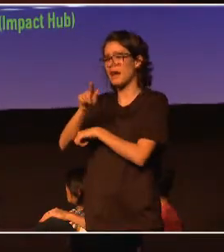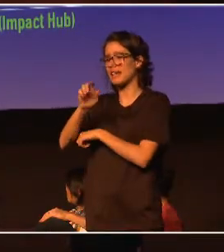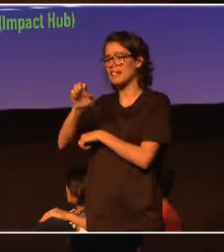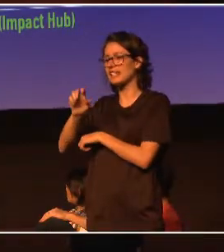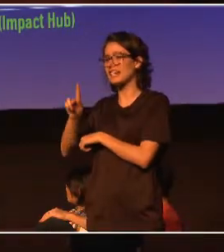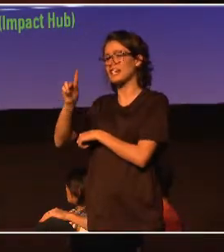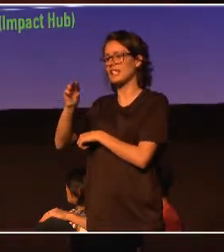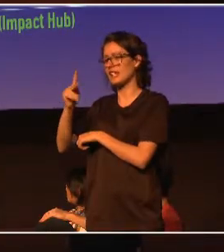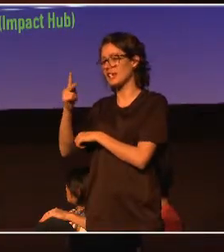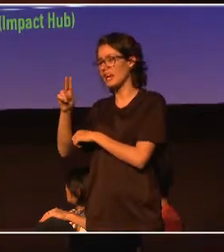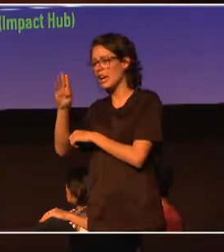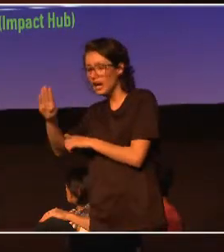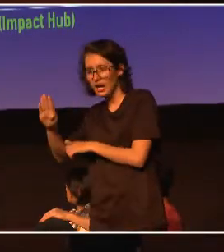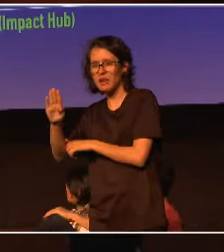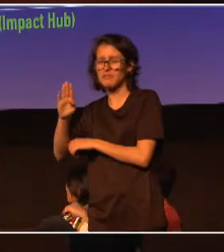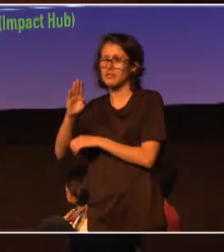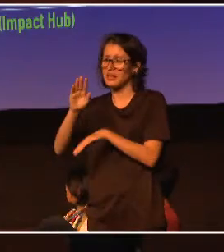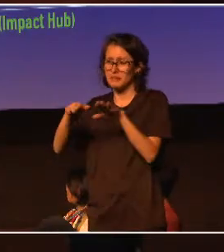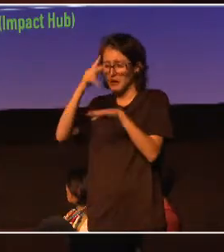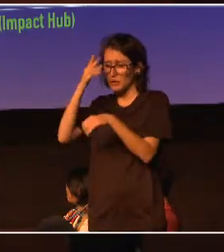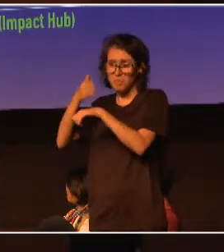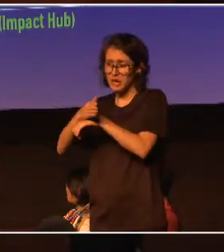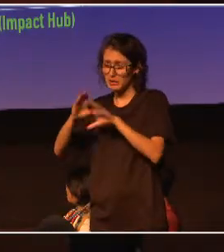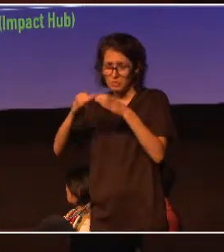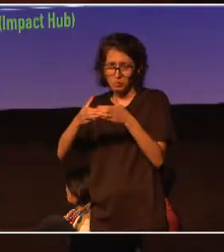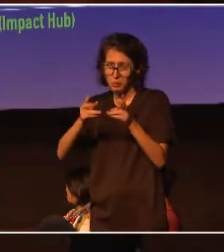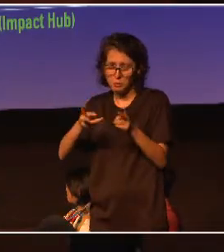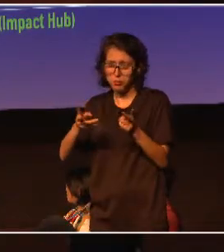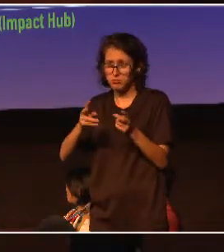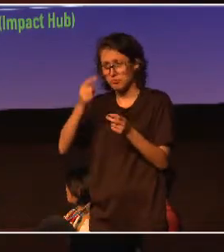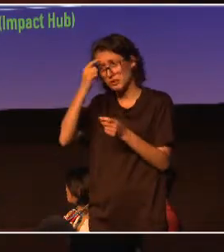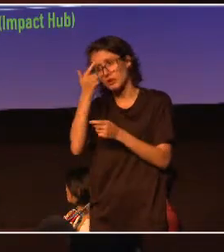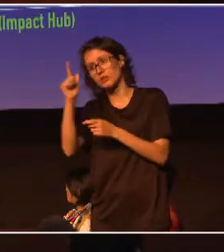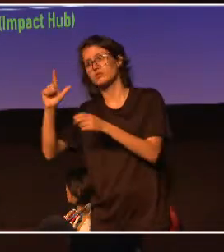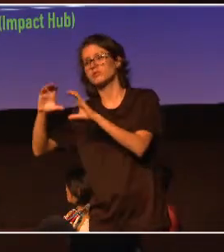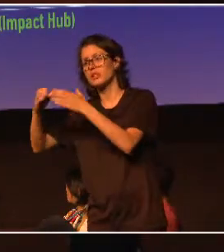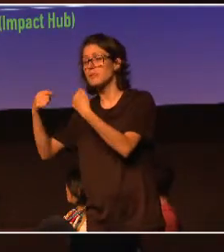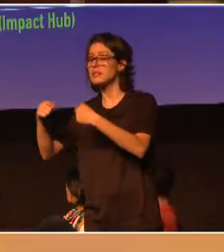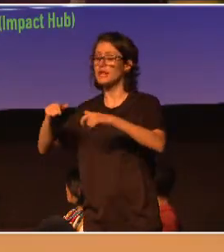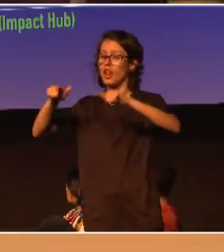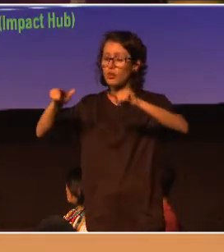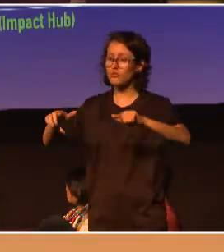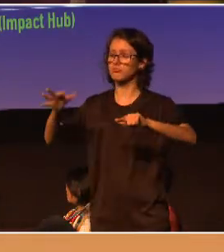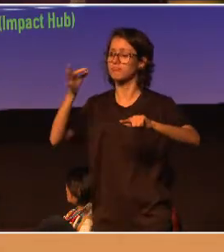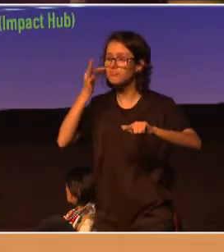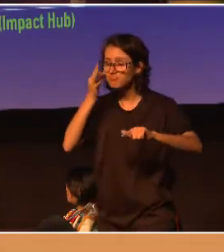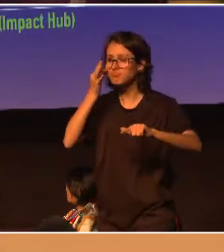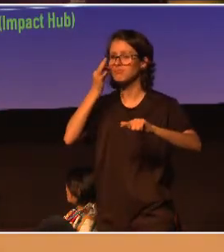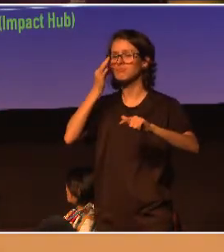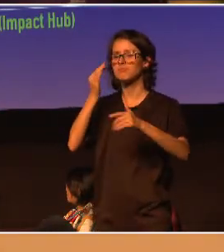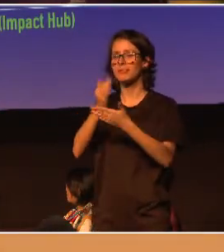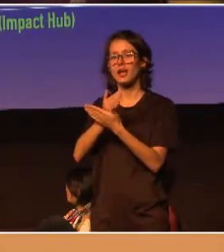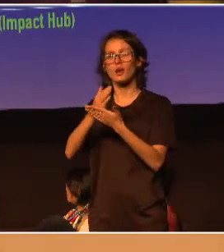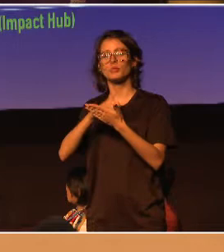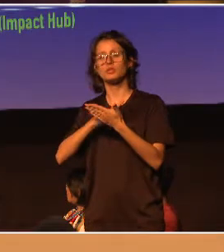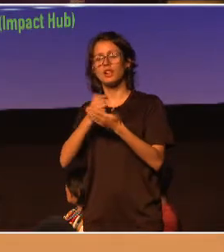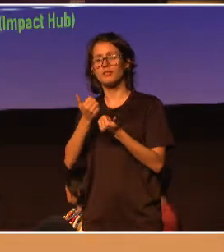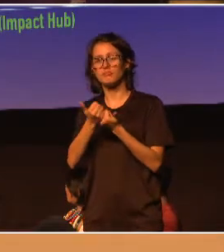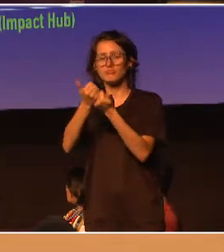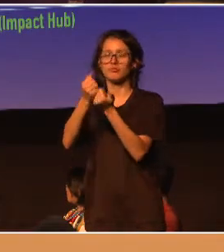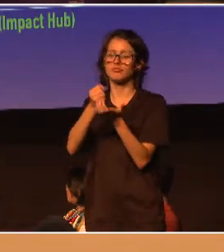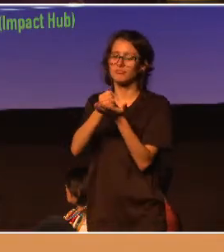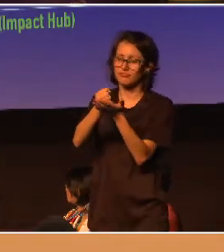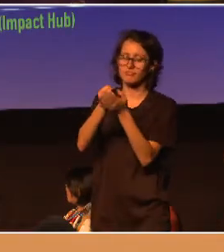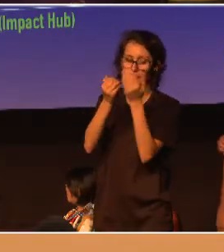Nem todo mundo está nessas tecnologias, então às vezes você precisa realmente ter essa estrutura física, onde vamos ter aconselhamentos psicológicos, onde a gente vai